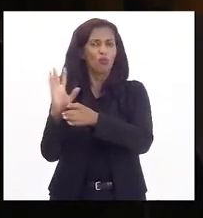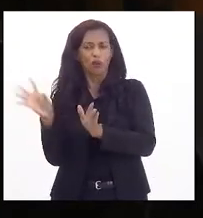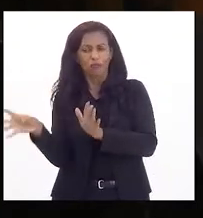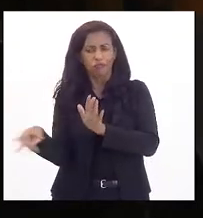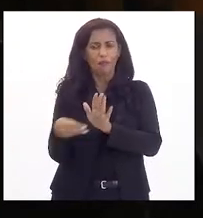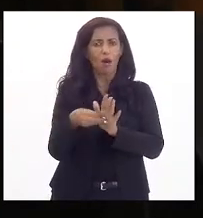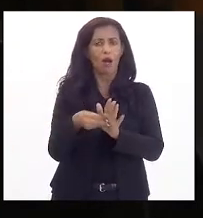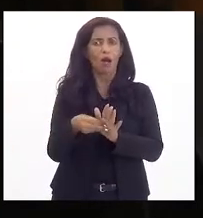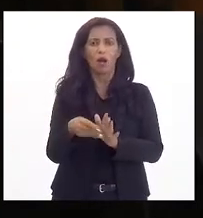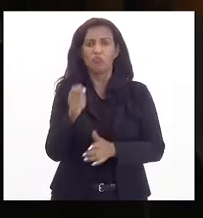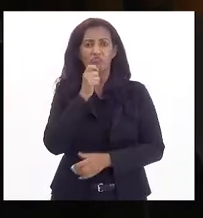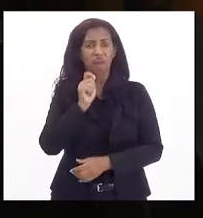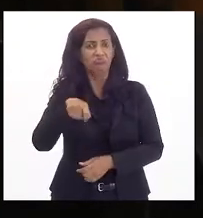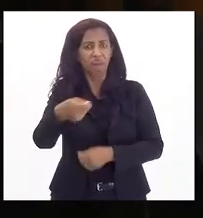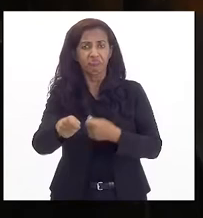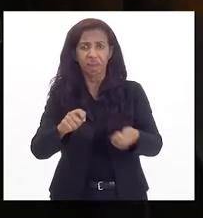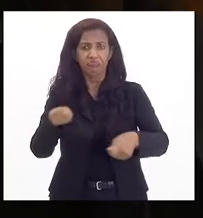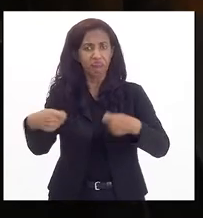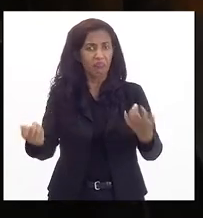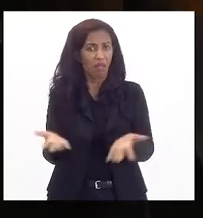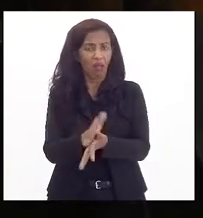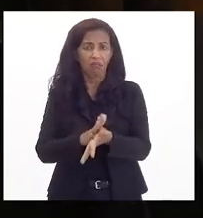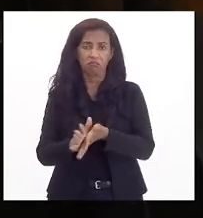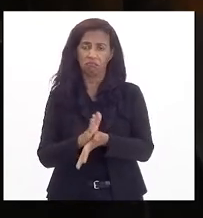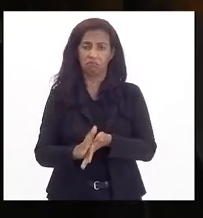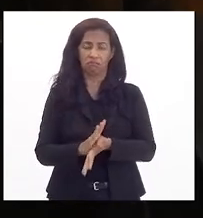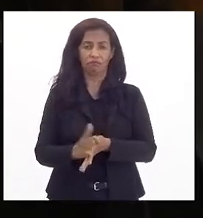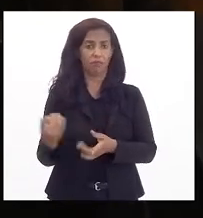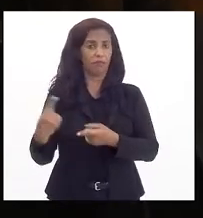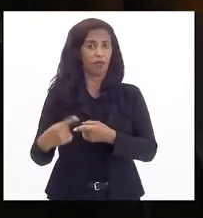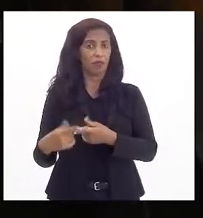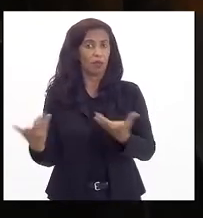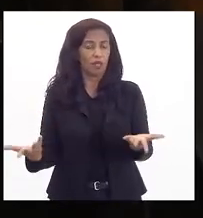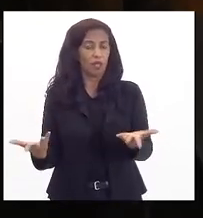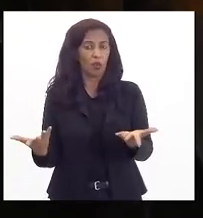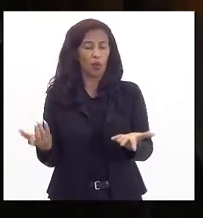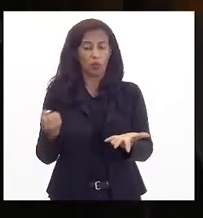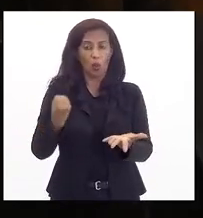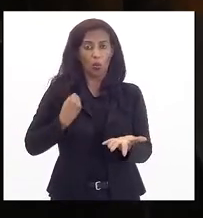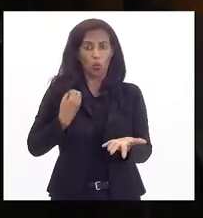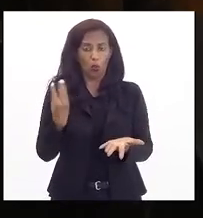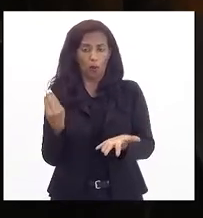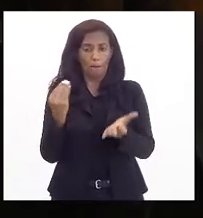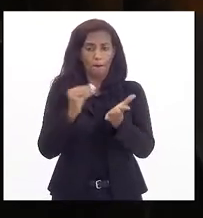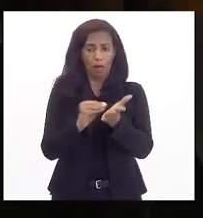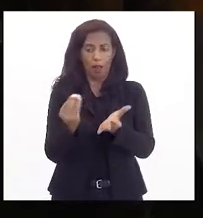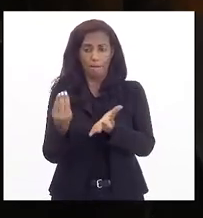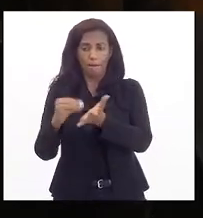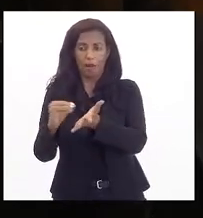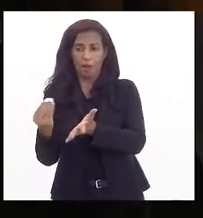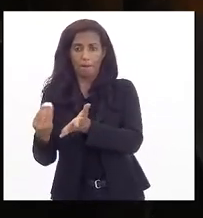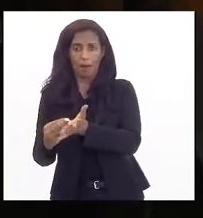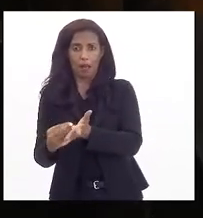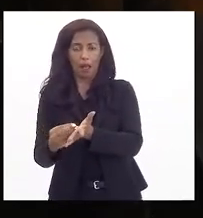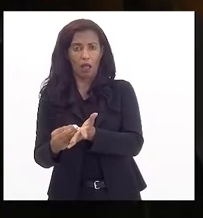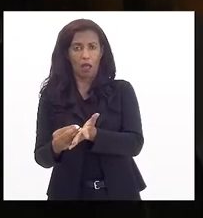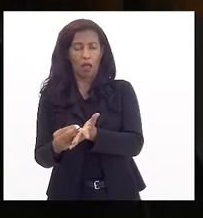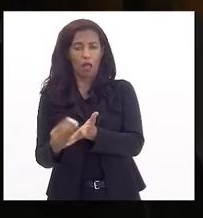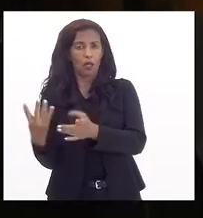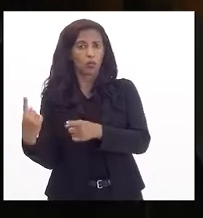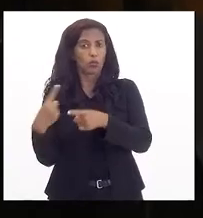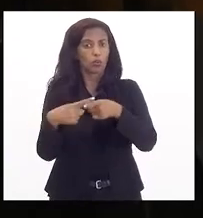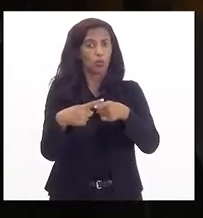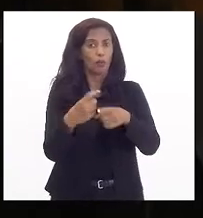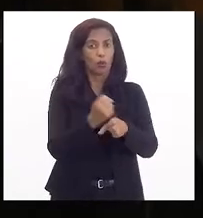não tem nenhuma significação, porque quando você bota números somando anos, perde a